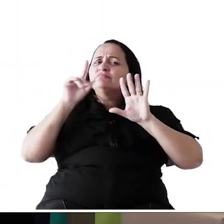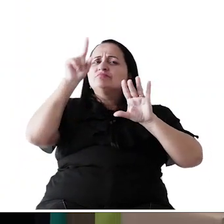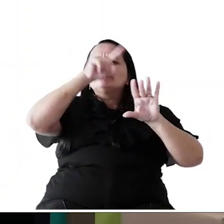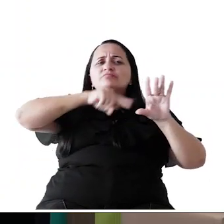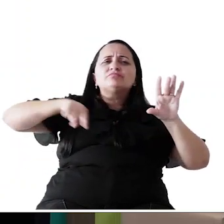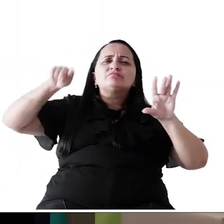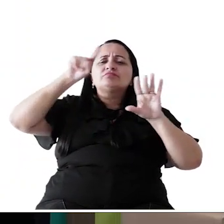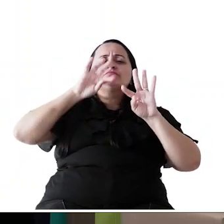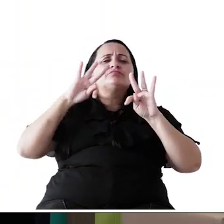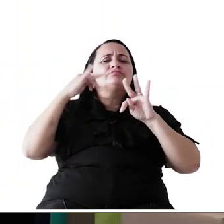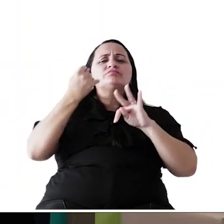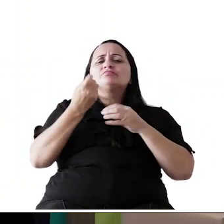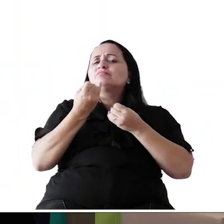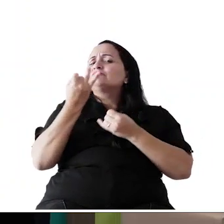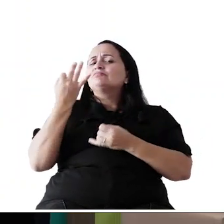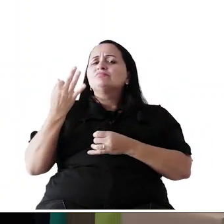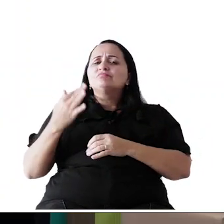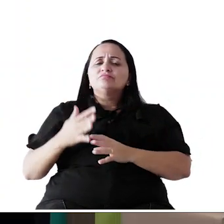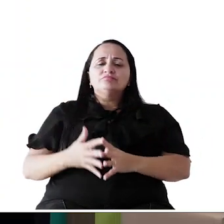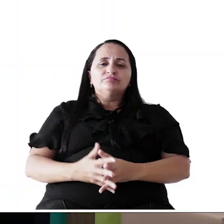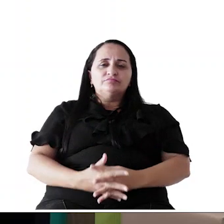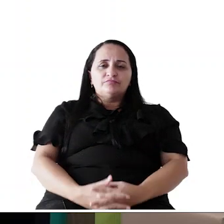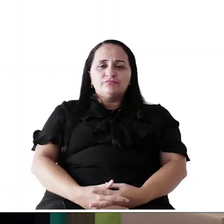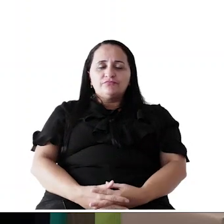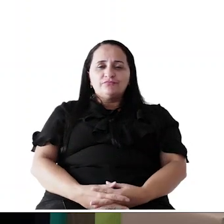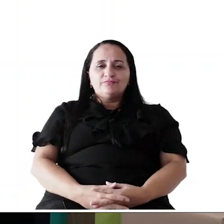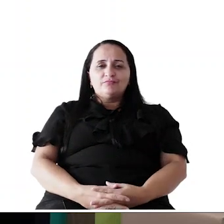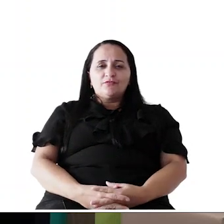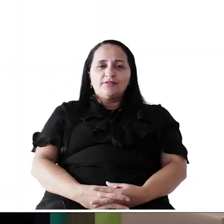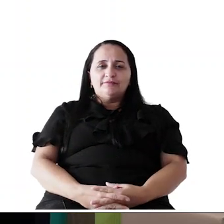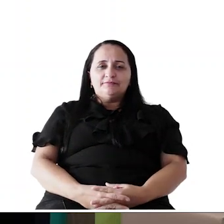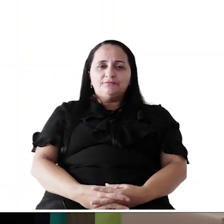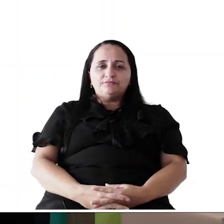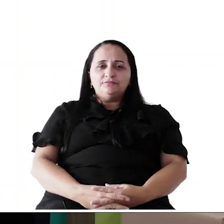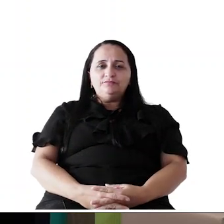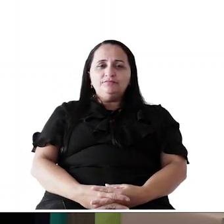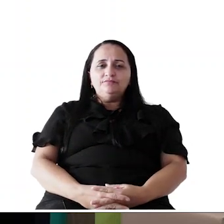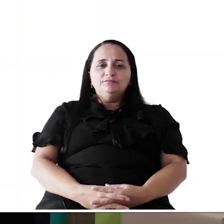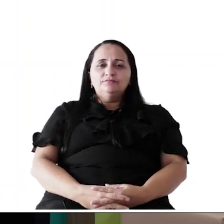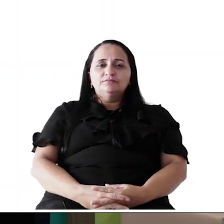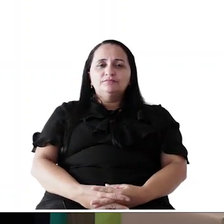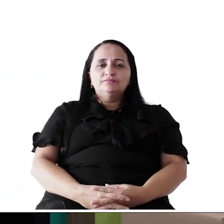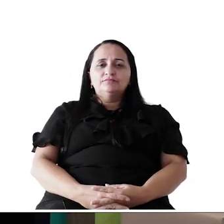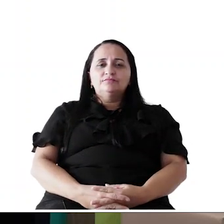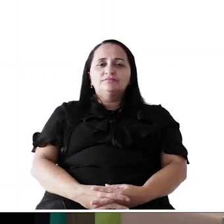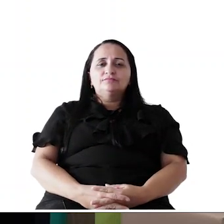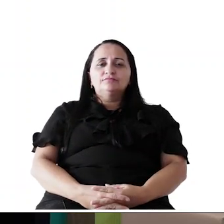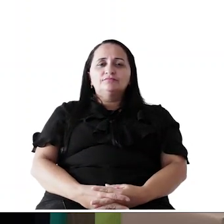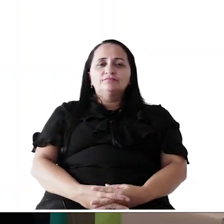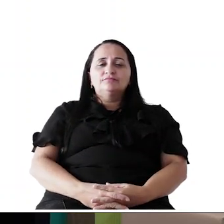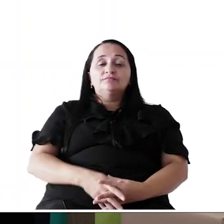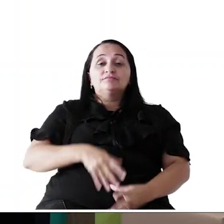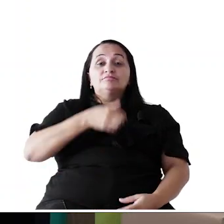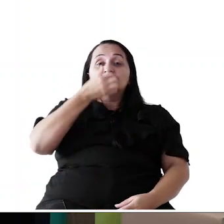todo? Vamos lá contar? 1, 2, 3, 4, 5,